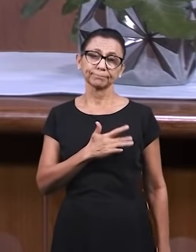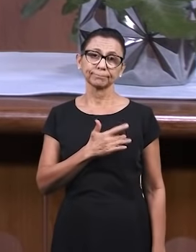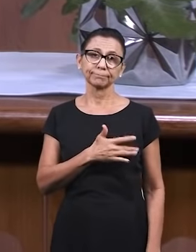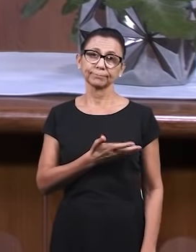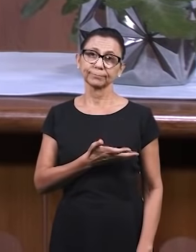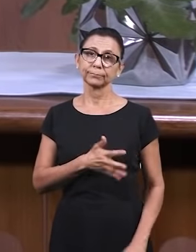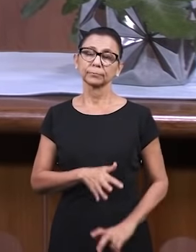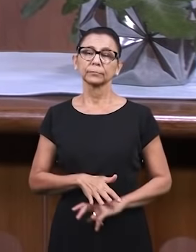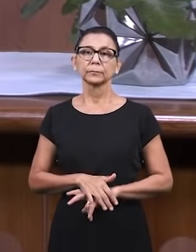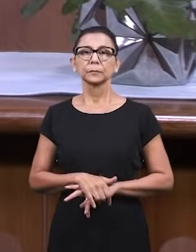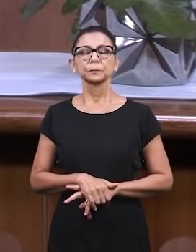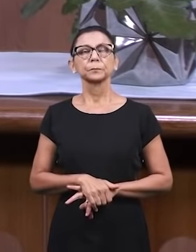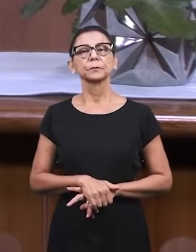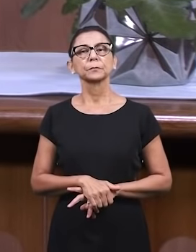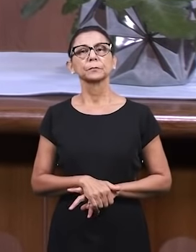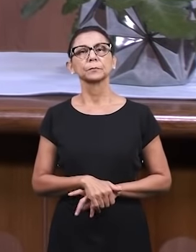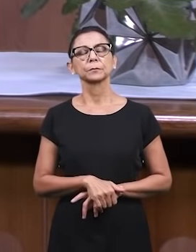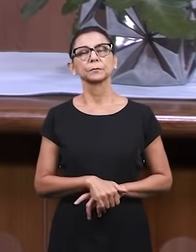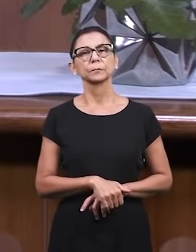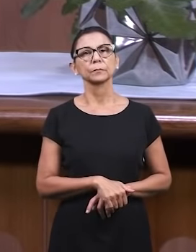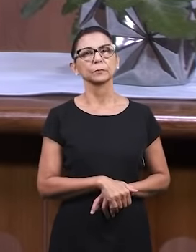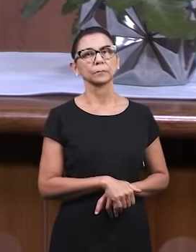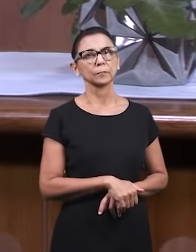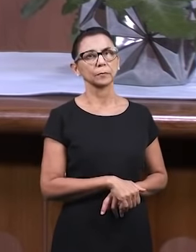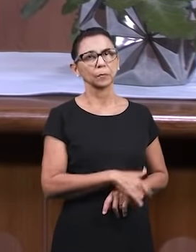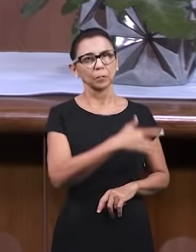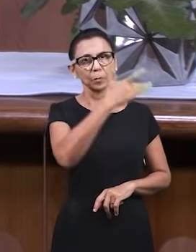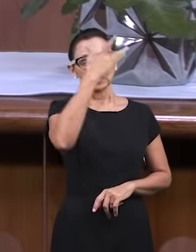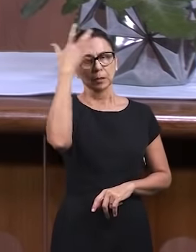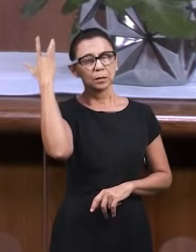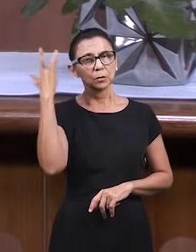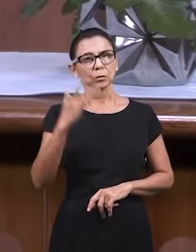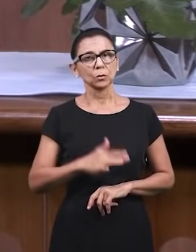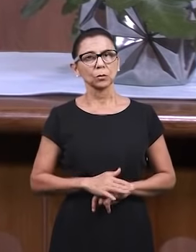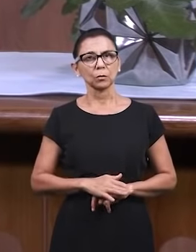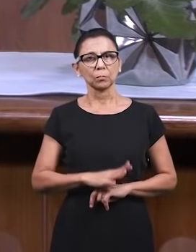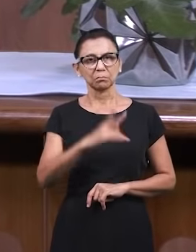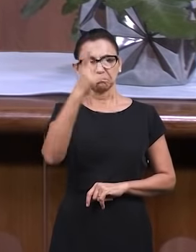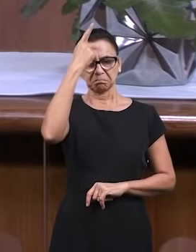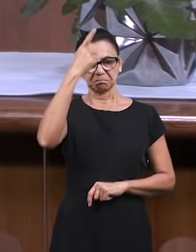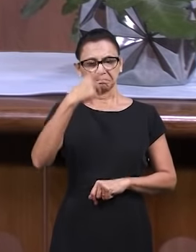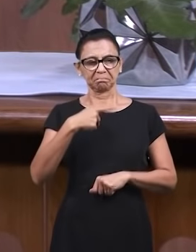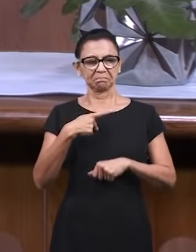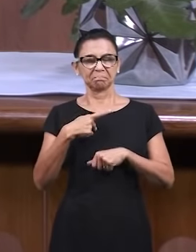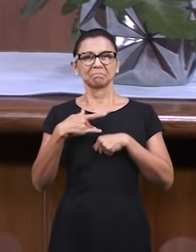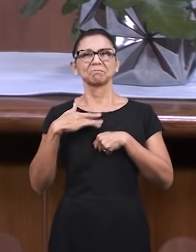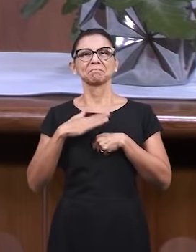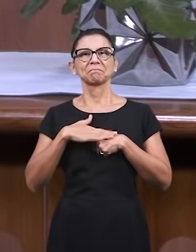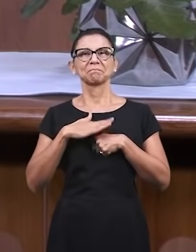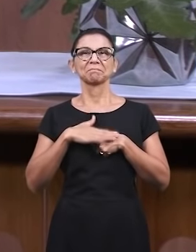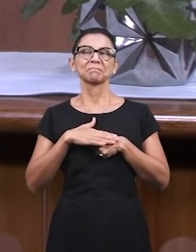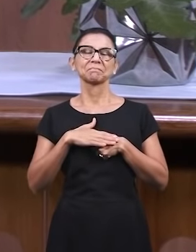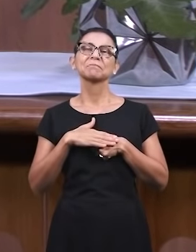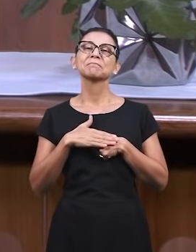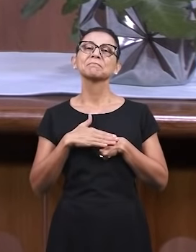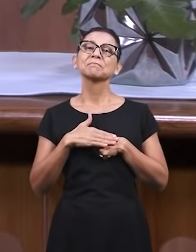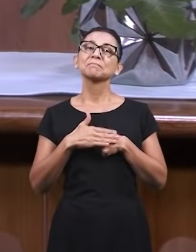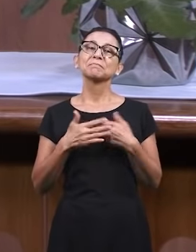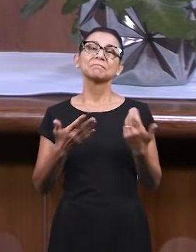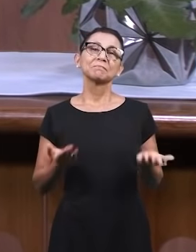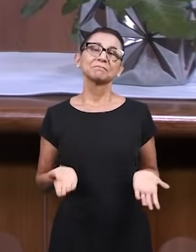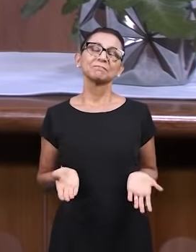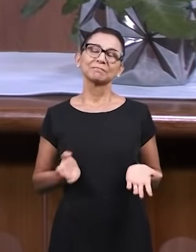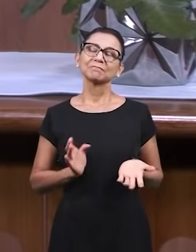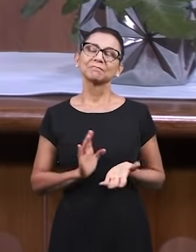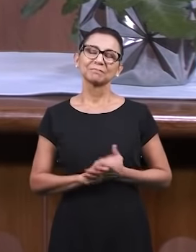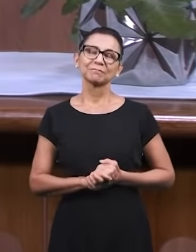considera ali a pessoa miserável, porque não entendeu o projeto, que era exatamente